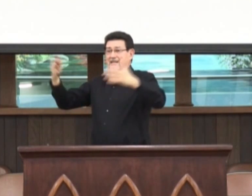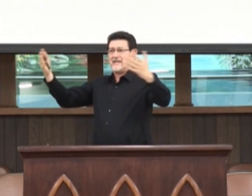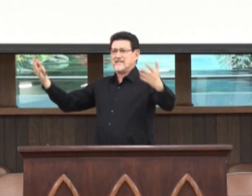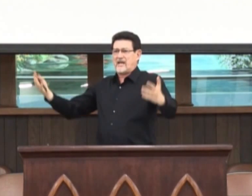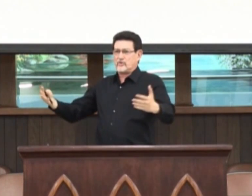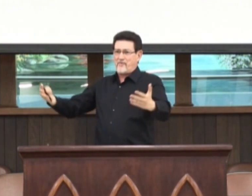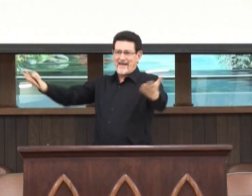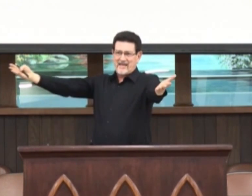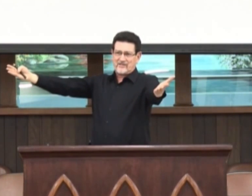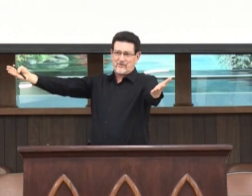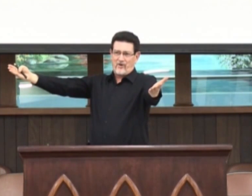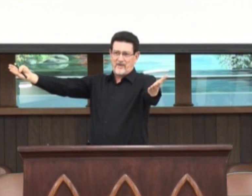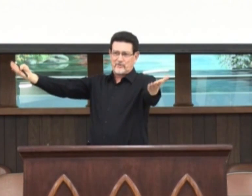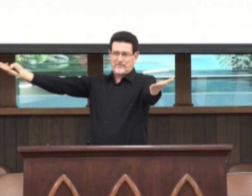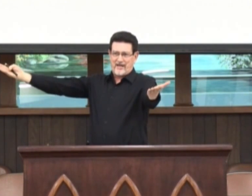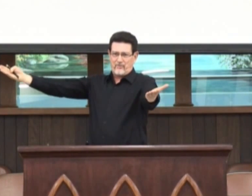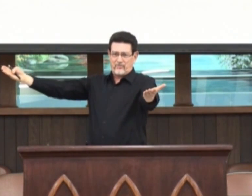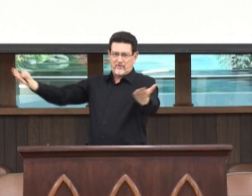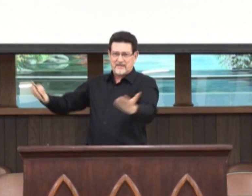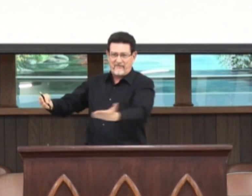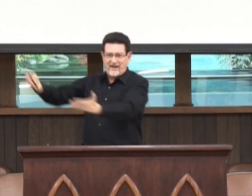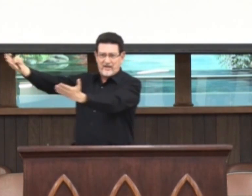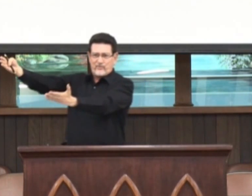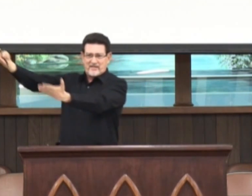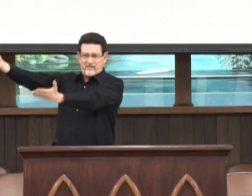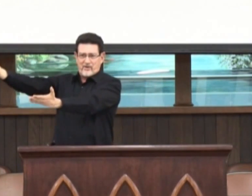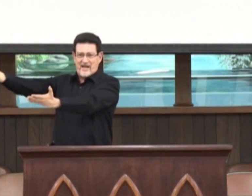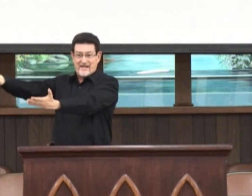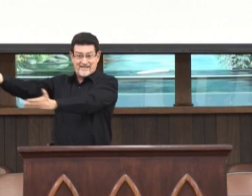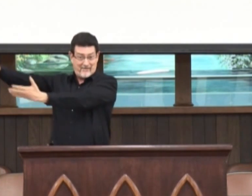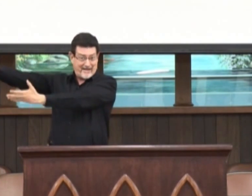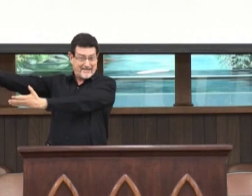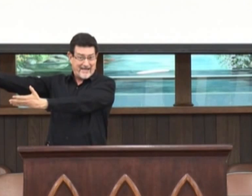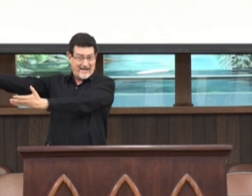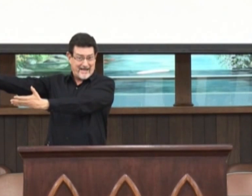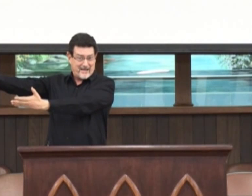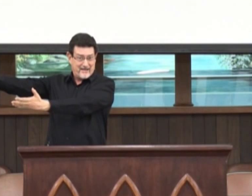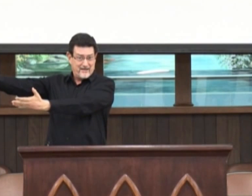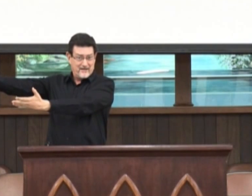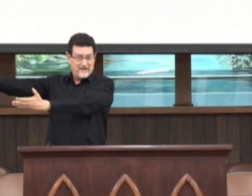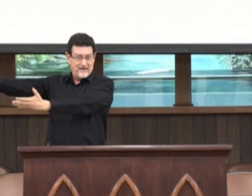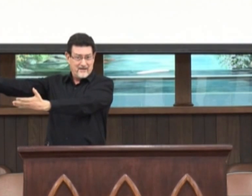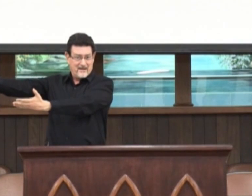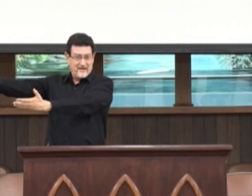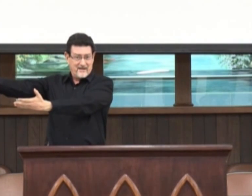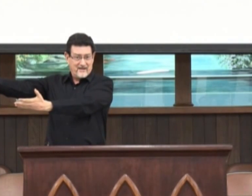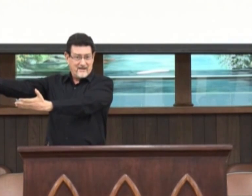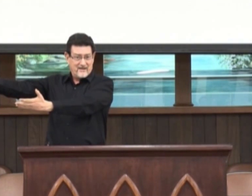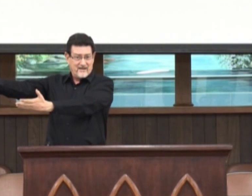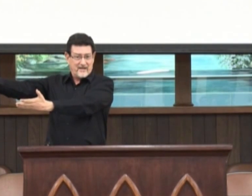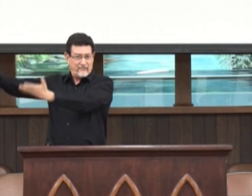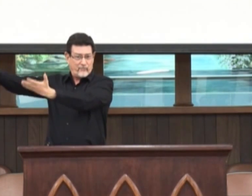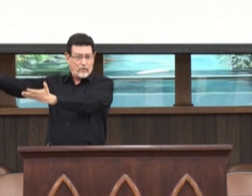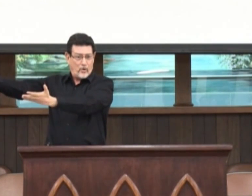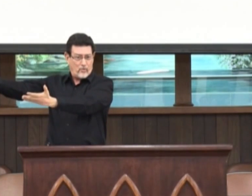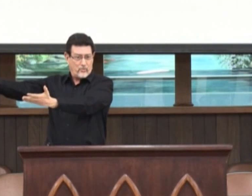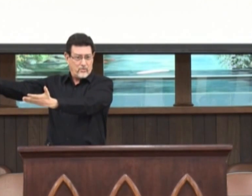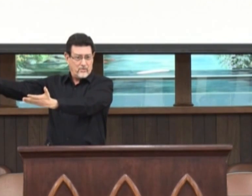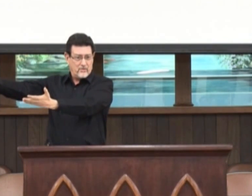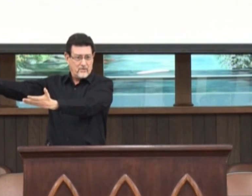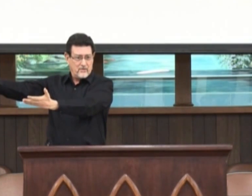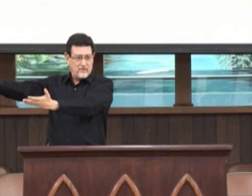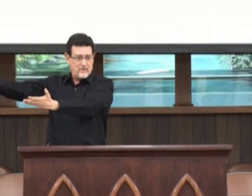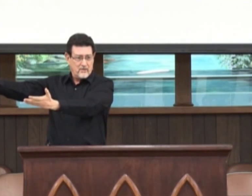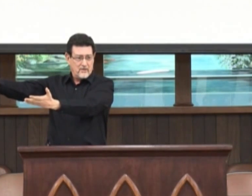ficaram escandalizados. Como é que este homem, judeu, está falando com essa mulher samaritana? Ele ficou